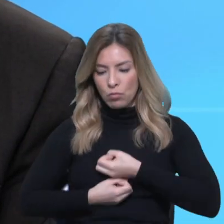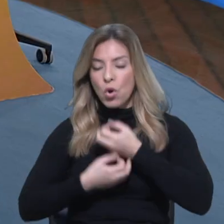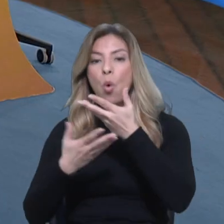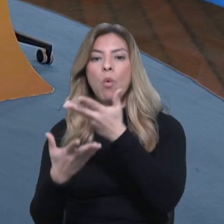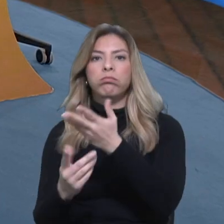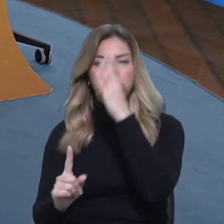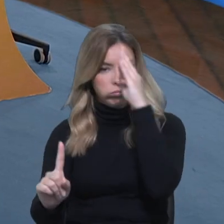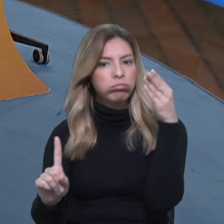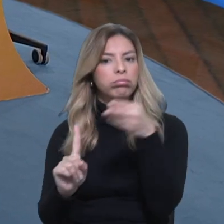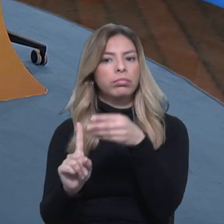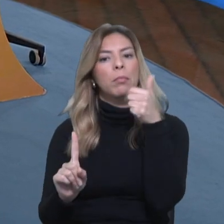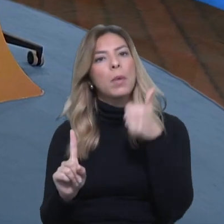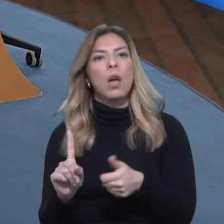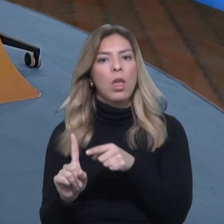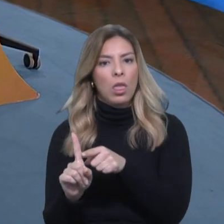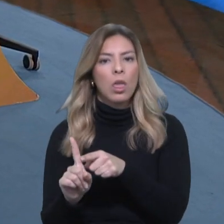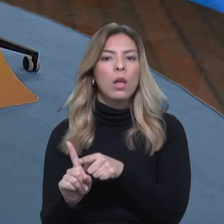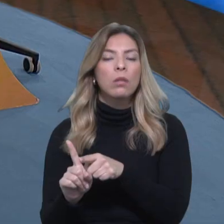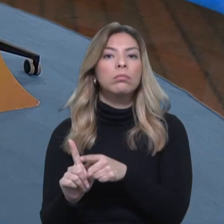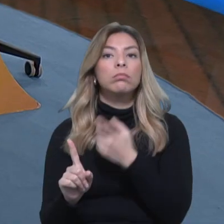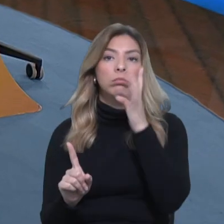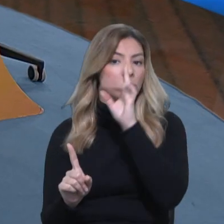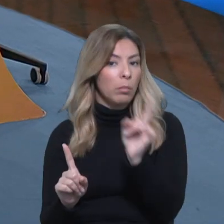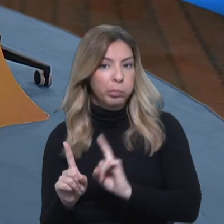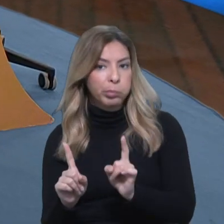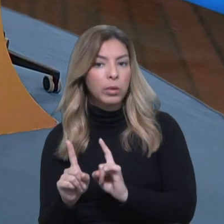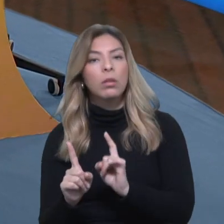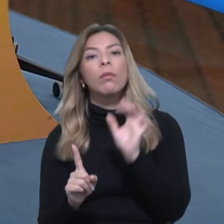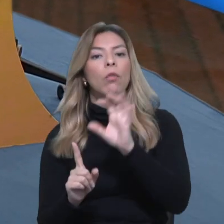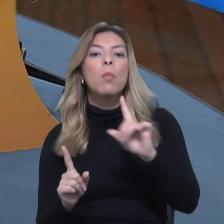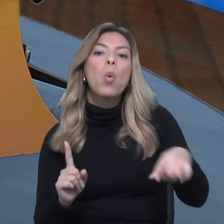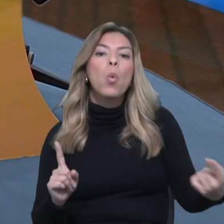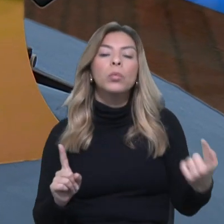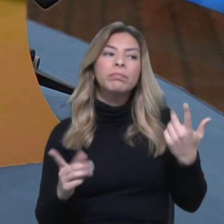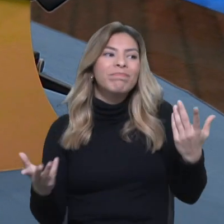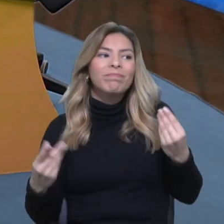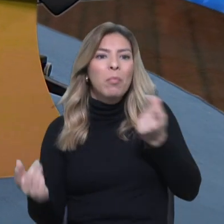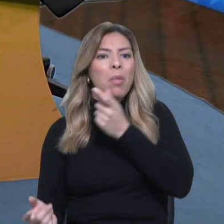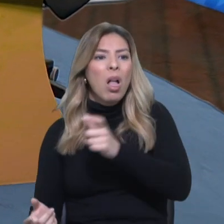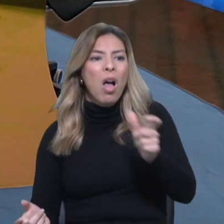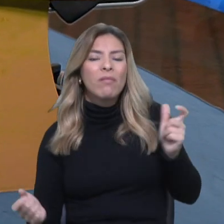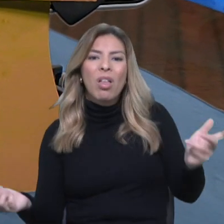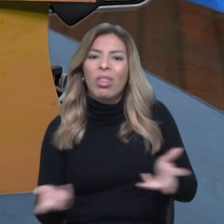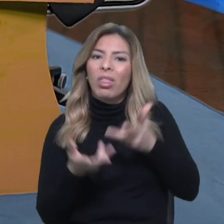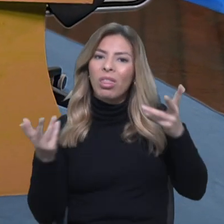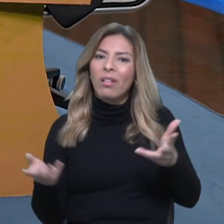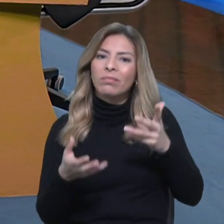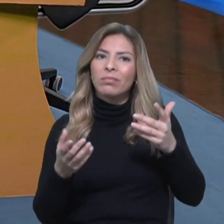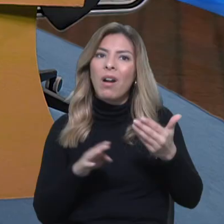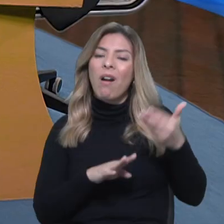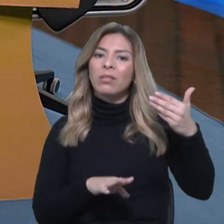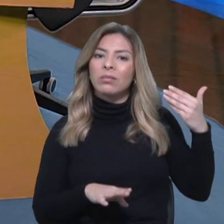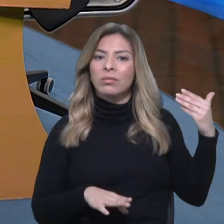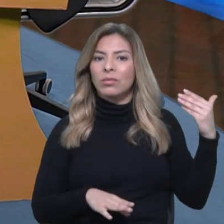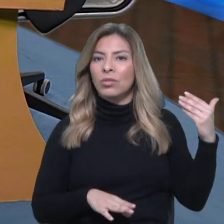ser profícua. De outra forma, serão palavras banais e que acabam por não